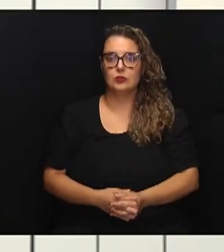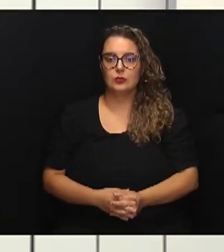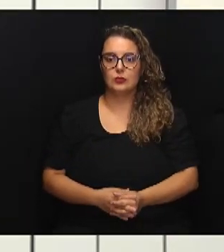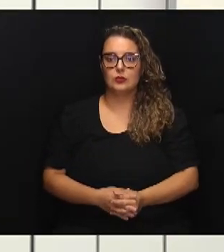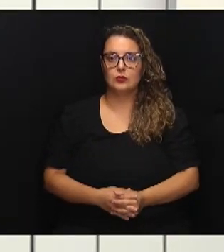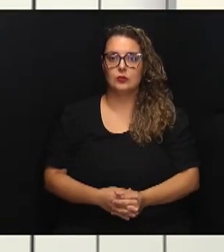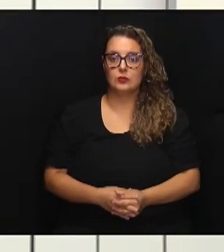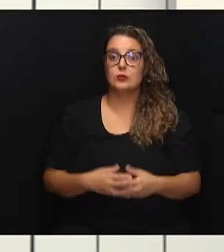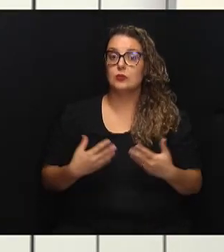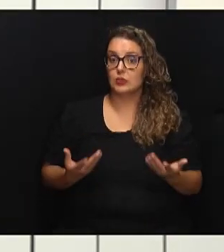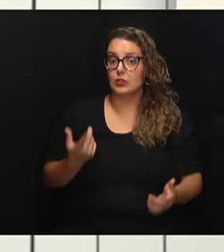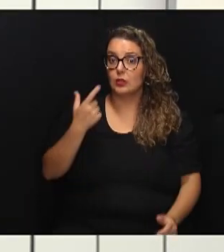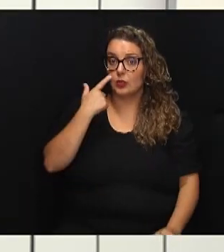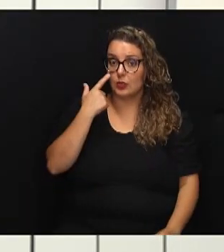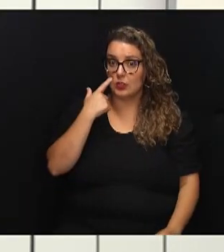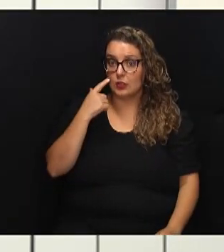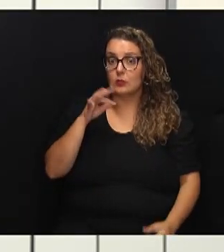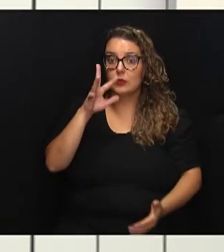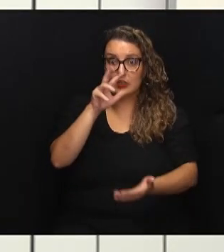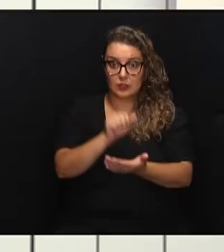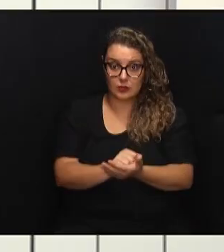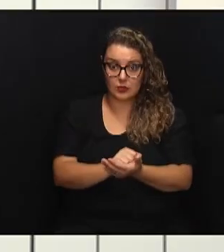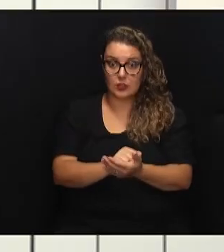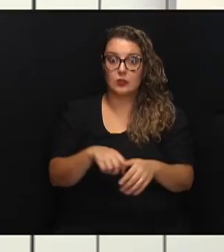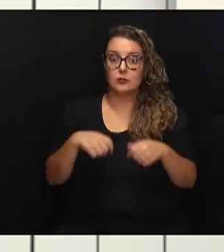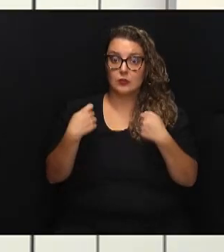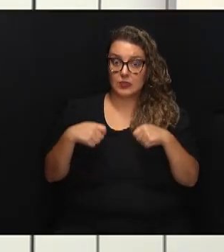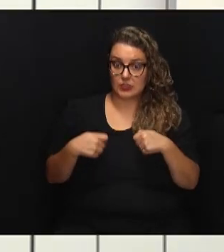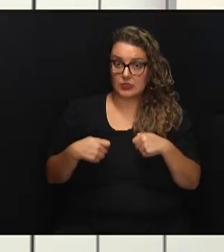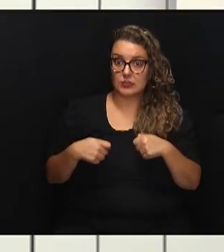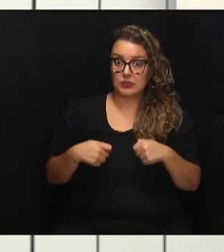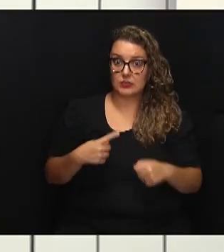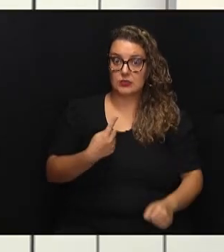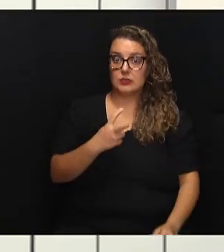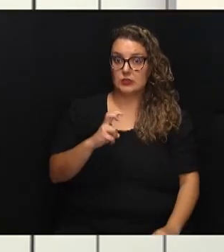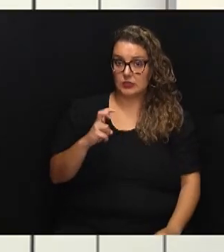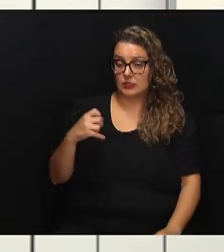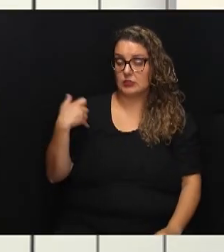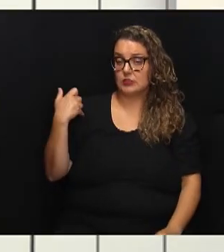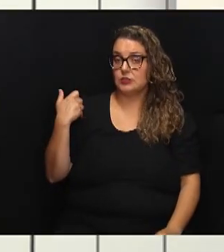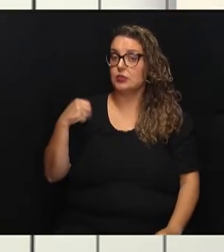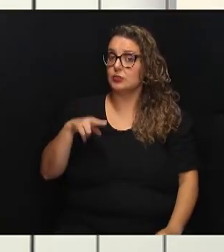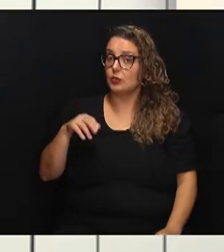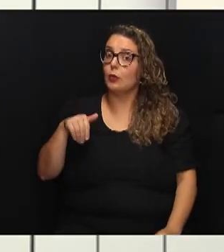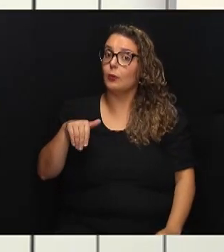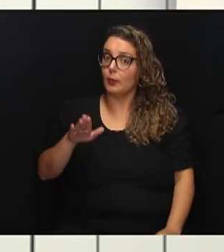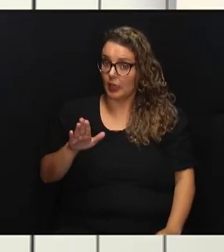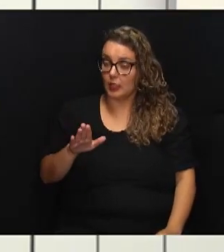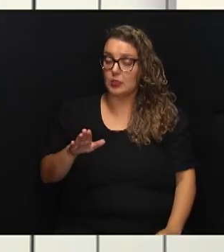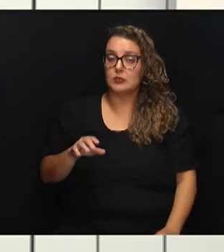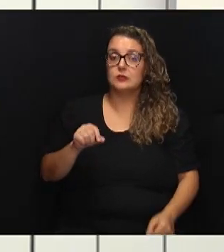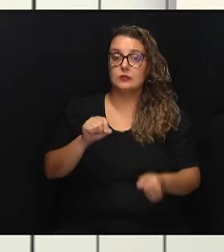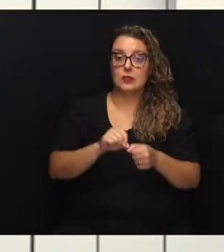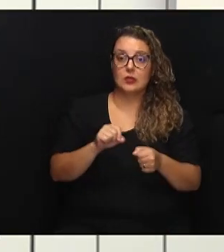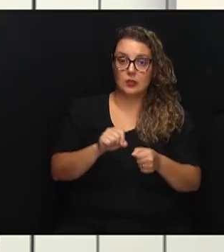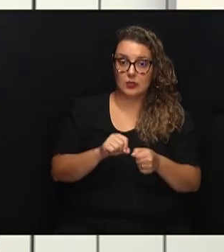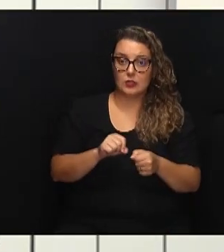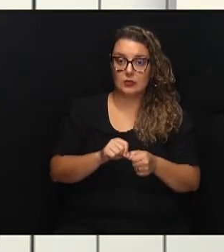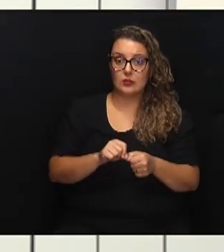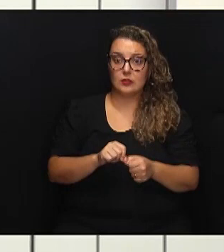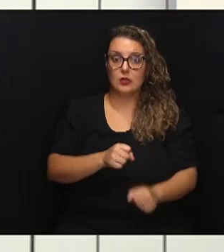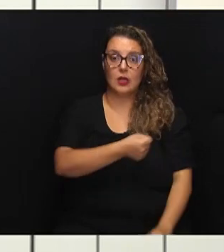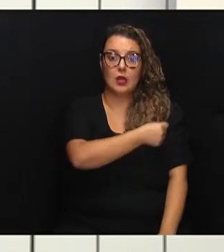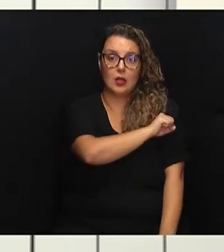noturno. E olha, para se inscrever é necessário ter 15 anos ou mais, estar cursando a